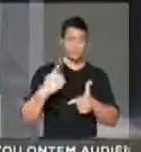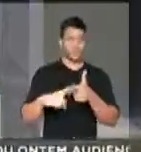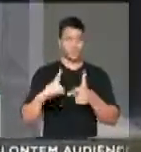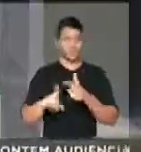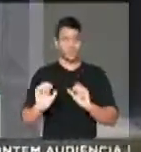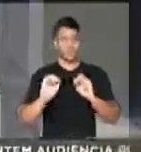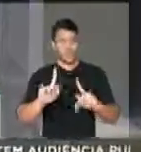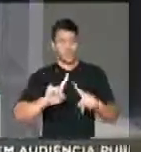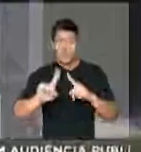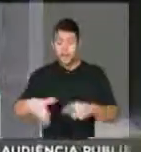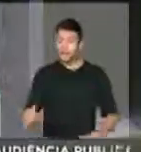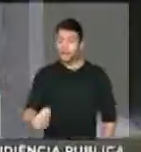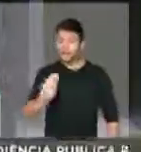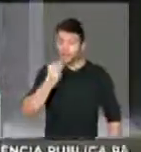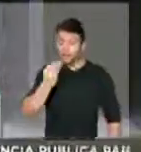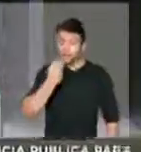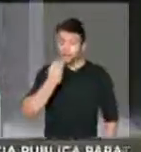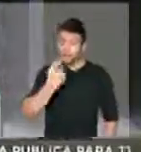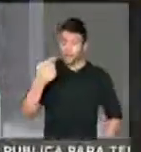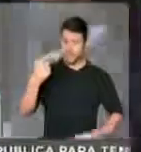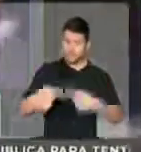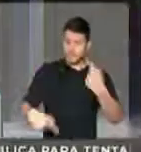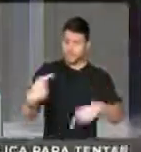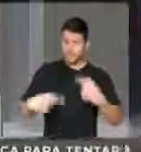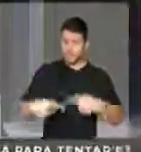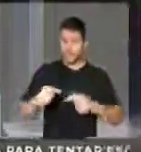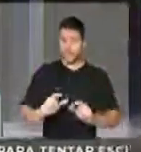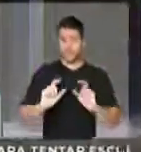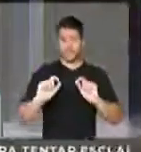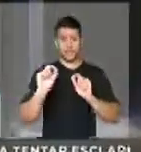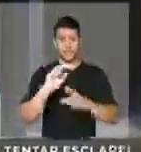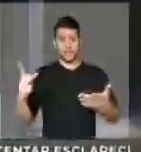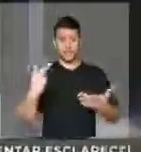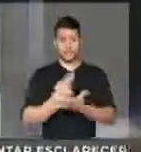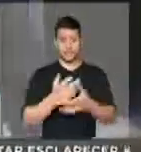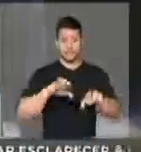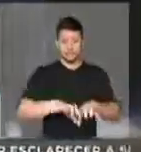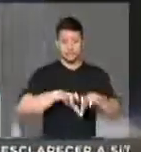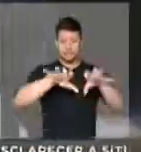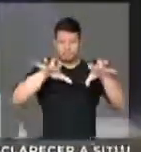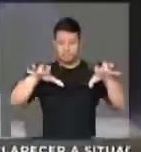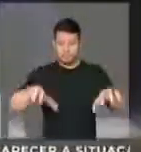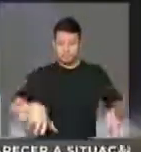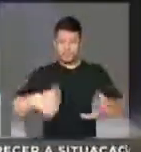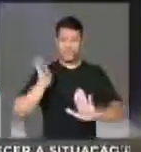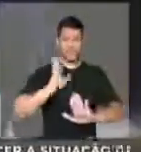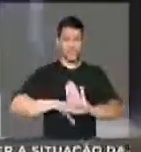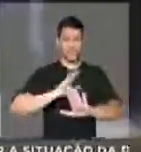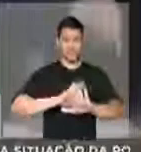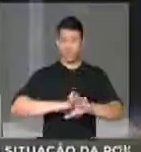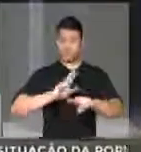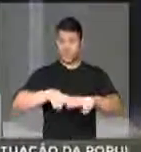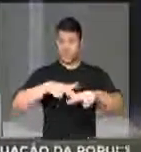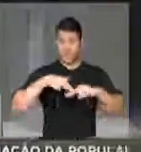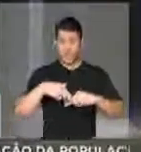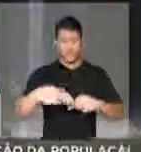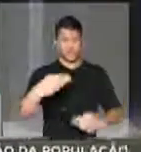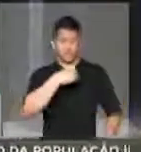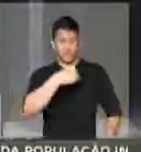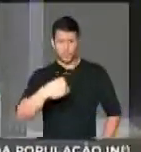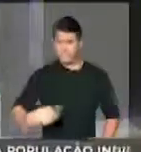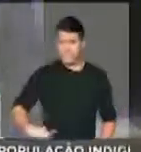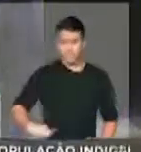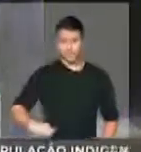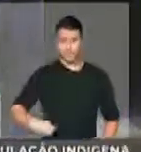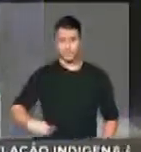para ser discutida, aí a politização, a polarização ideológica do ministro que não